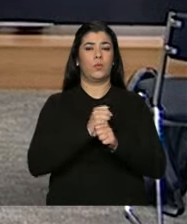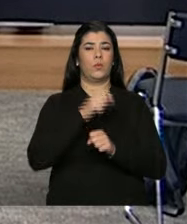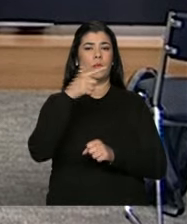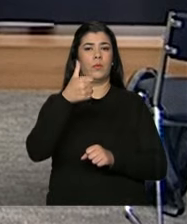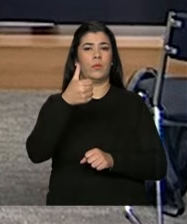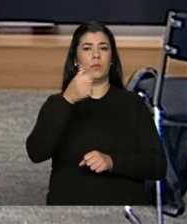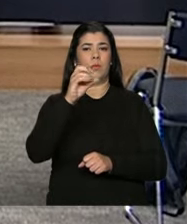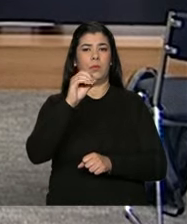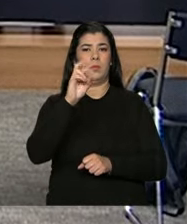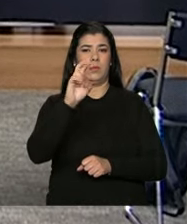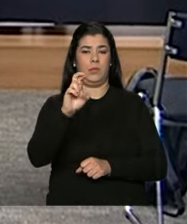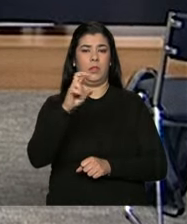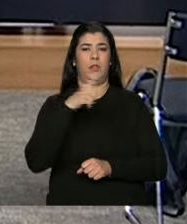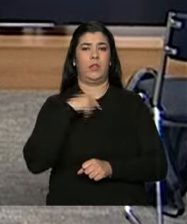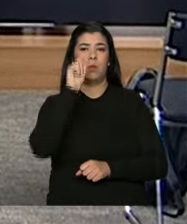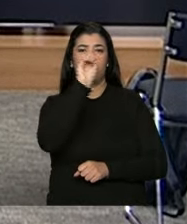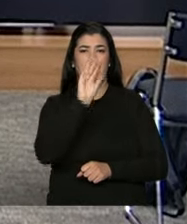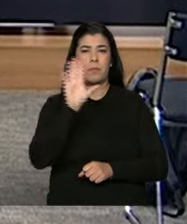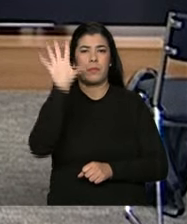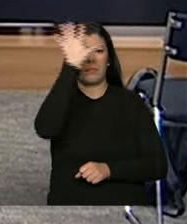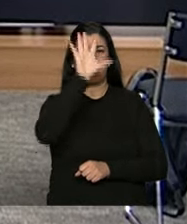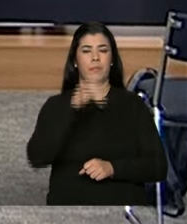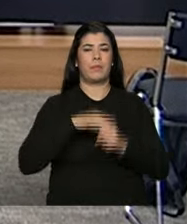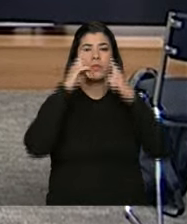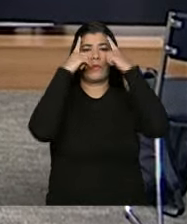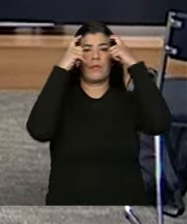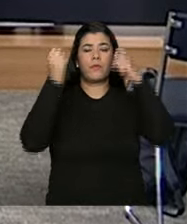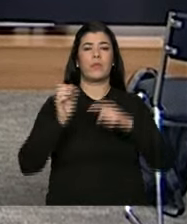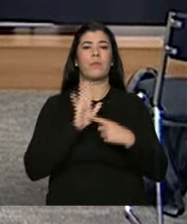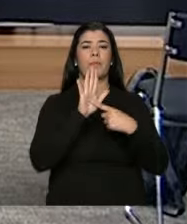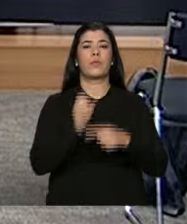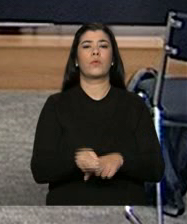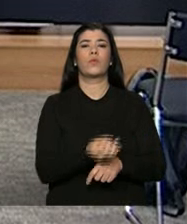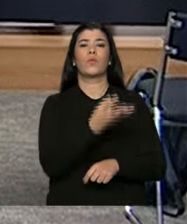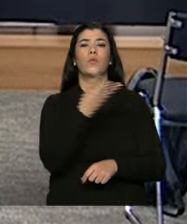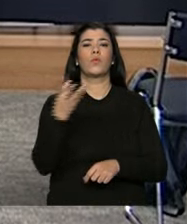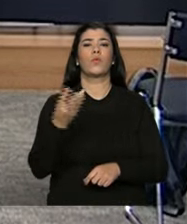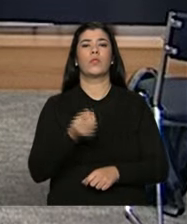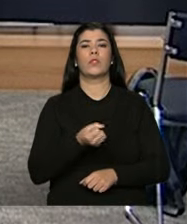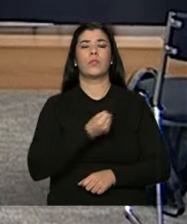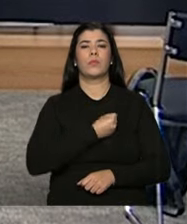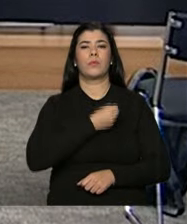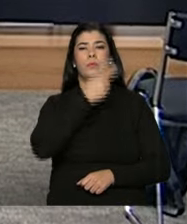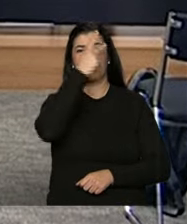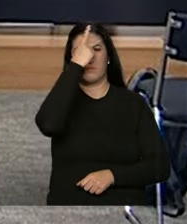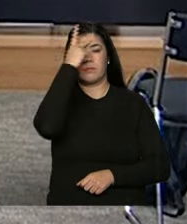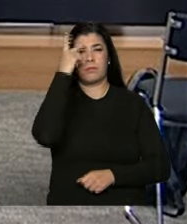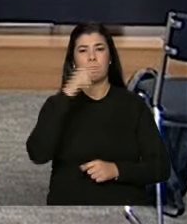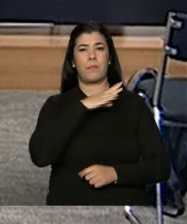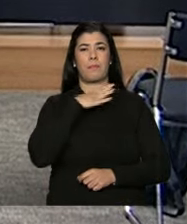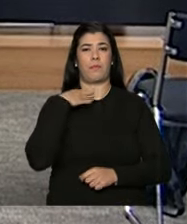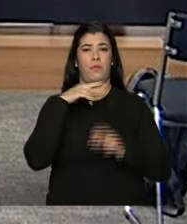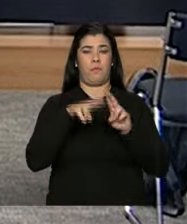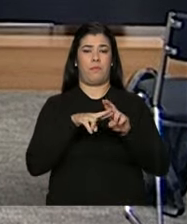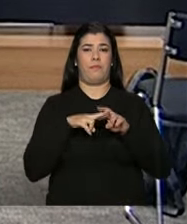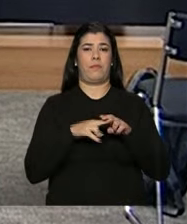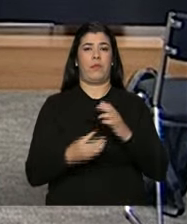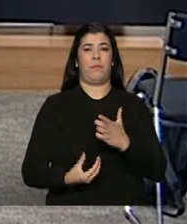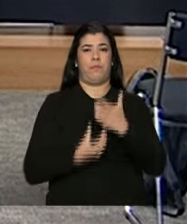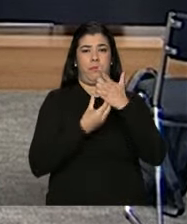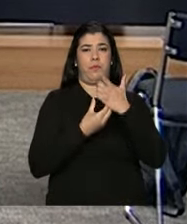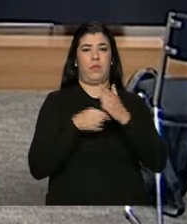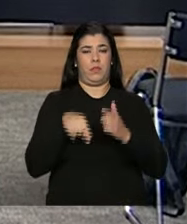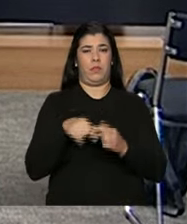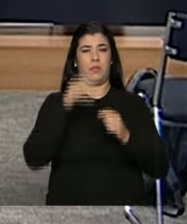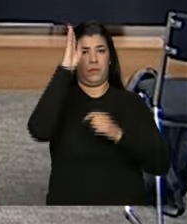do mapa da violência. O levantamento revela o número de assassinatos por armas de fogo no Brasil e faz um balanço dos